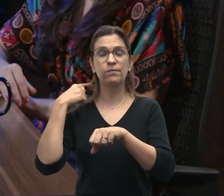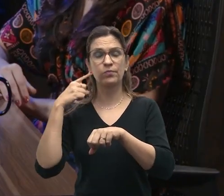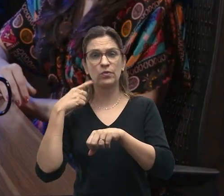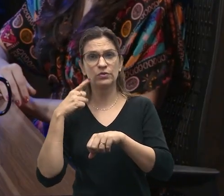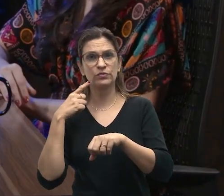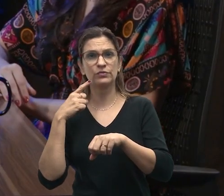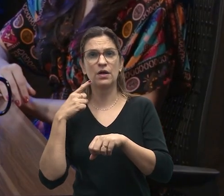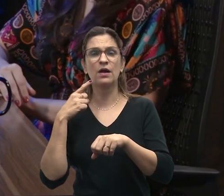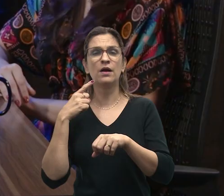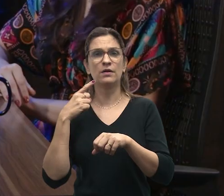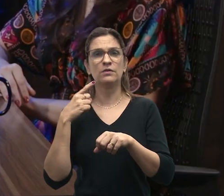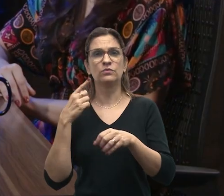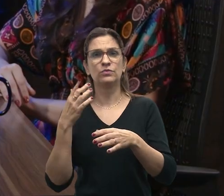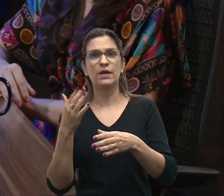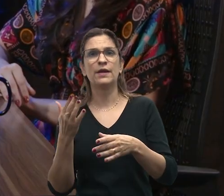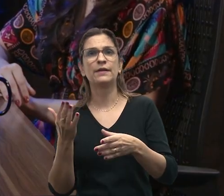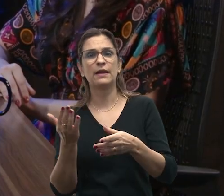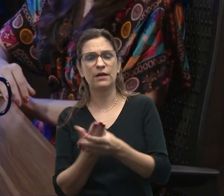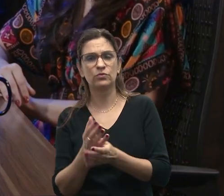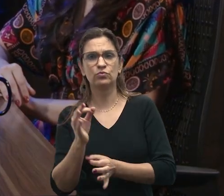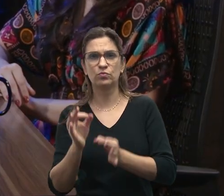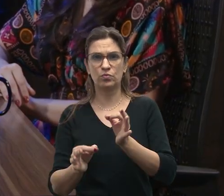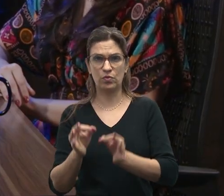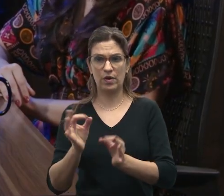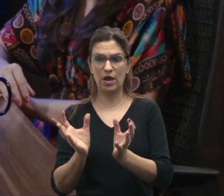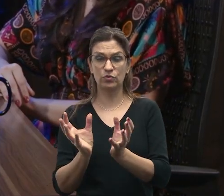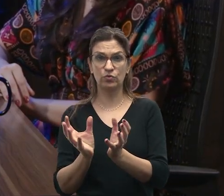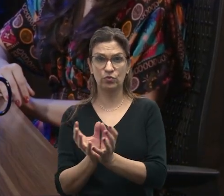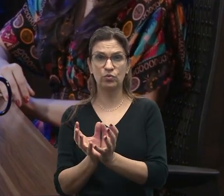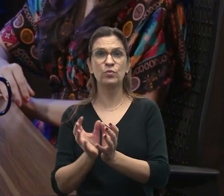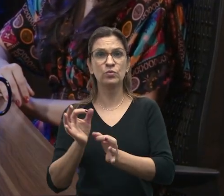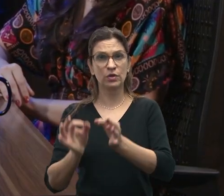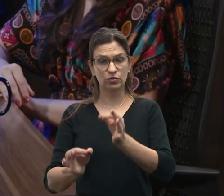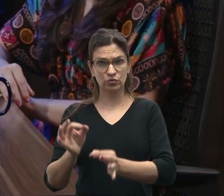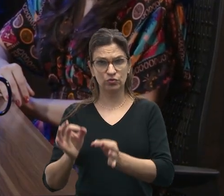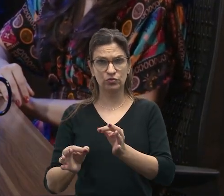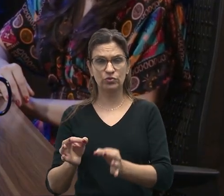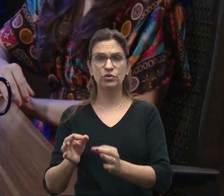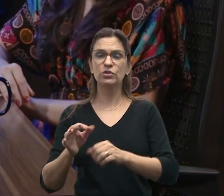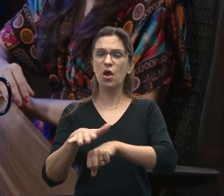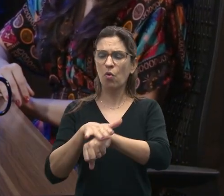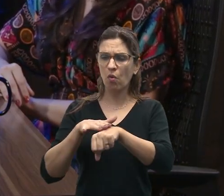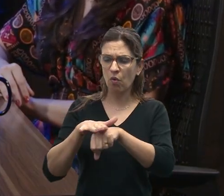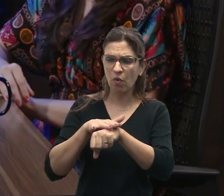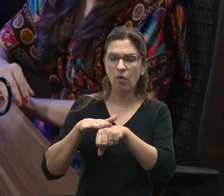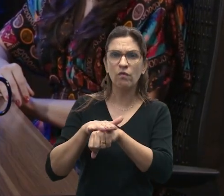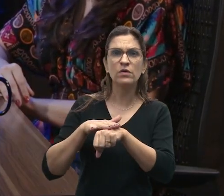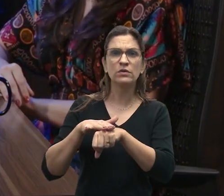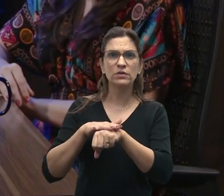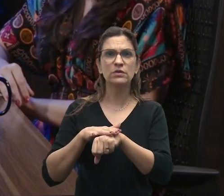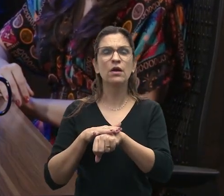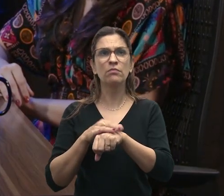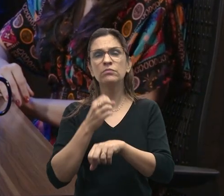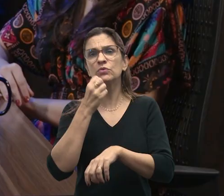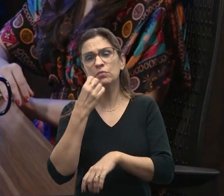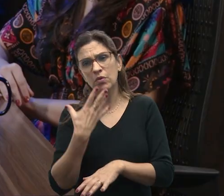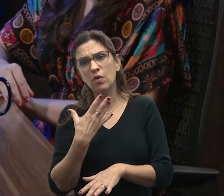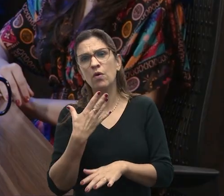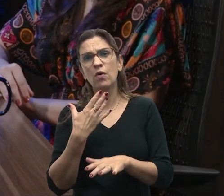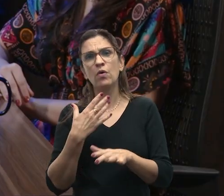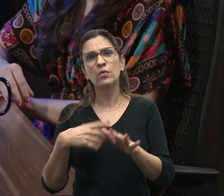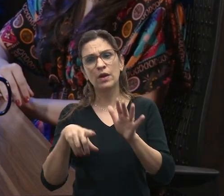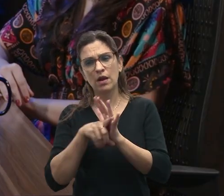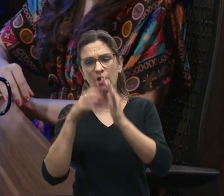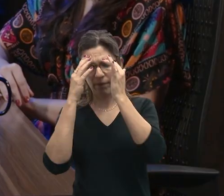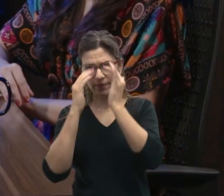o coordenador desse núcleo lá no Poder Judiciário. Ele disse, olha, esta forma é boa, é legal. Conversamos com o presidente da Câmara, o